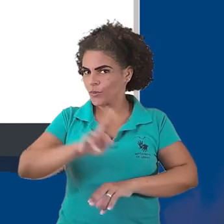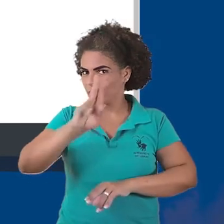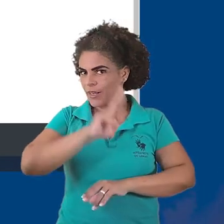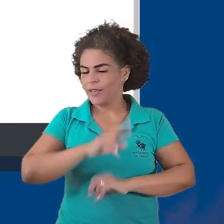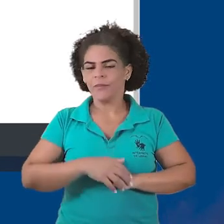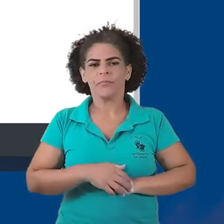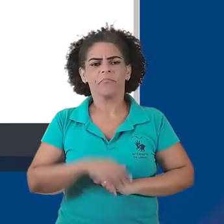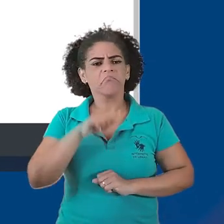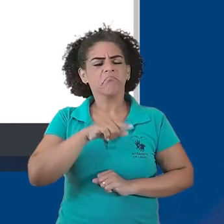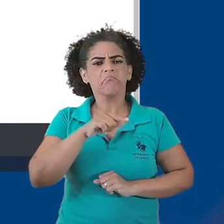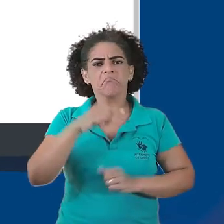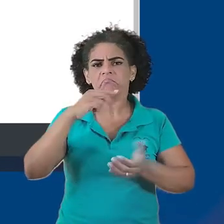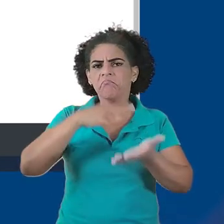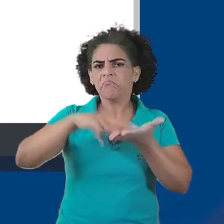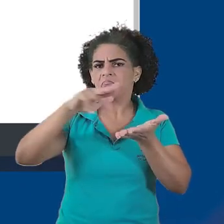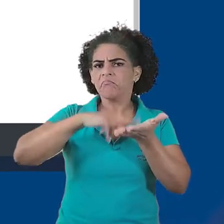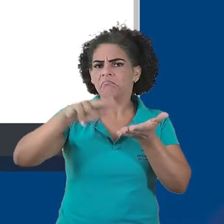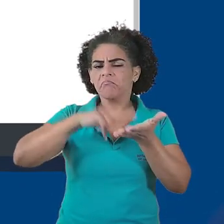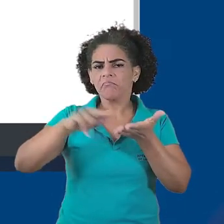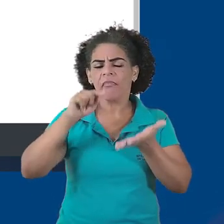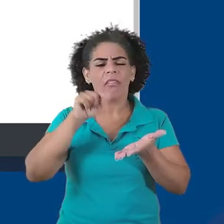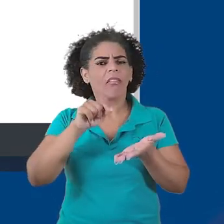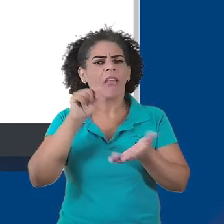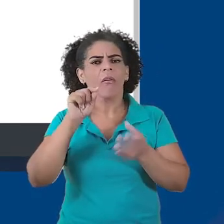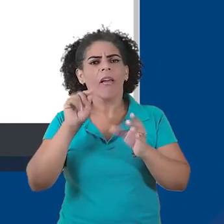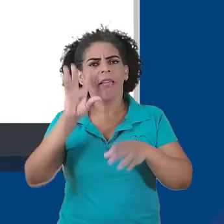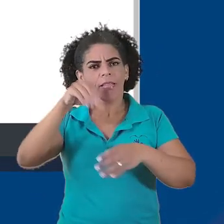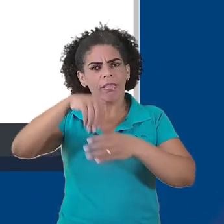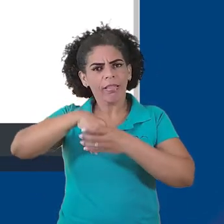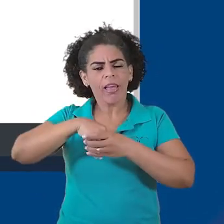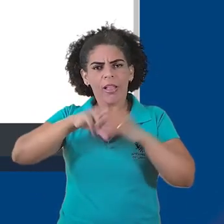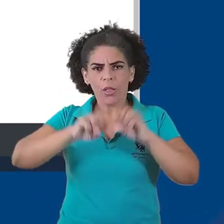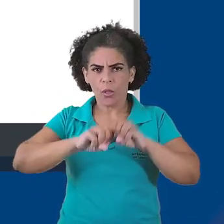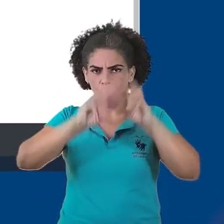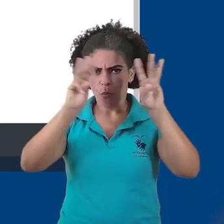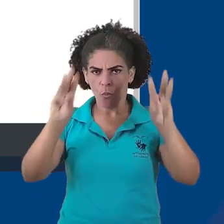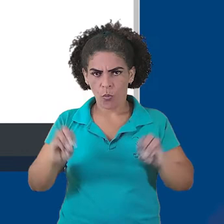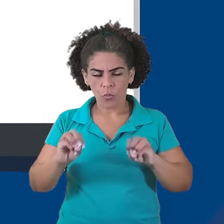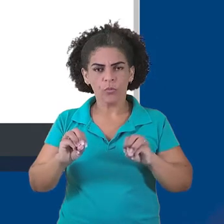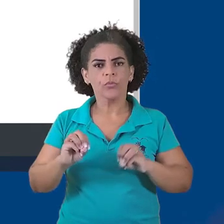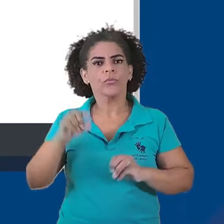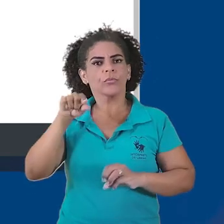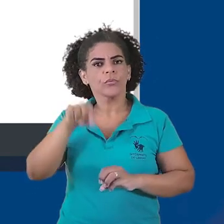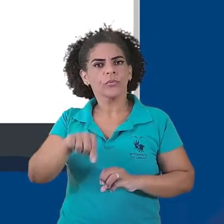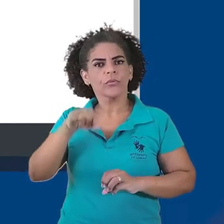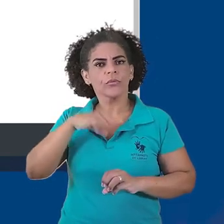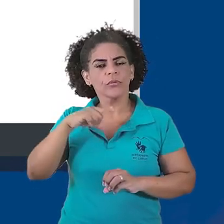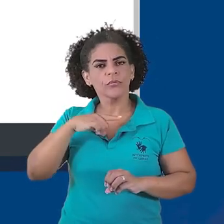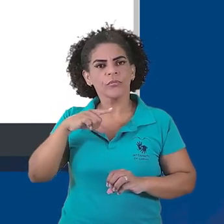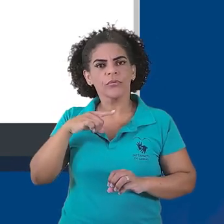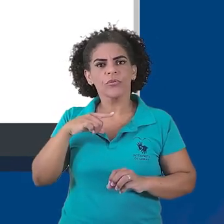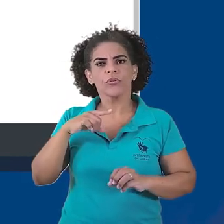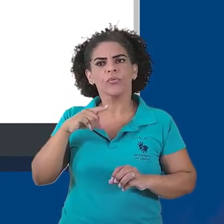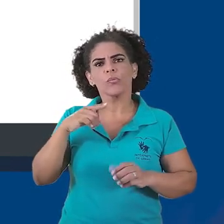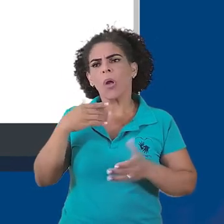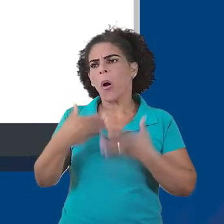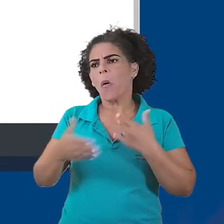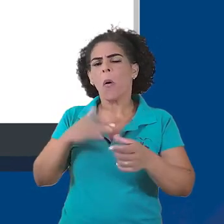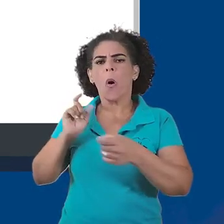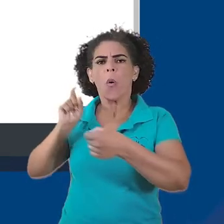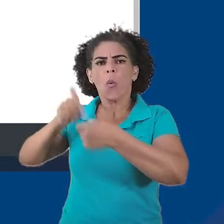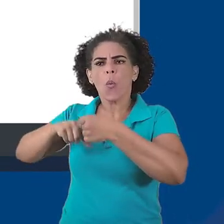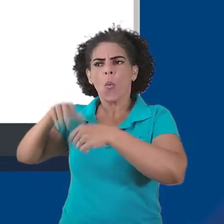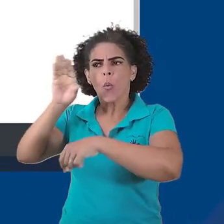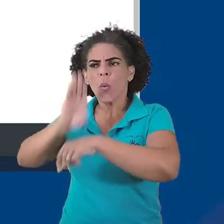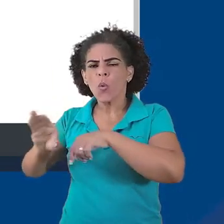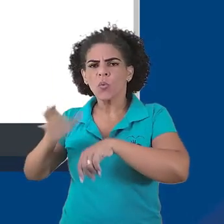mensagem o painel de mensagens ele é um recurso da plataforma mas não é nesse não é ligado necessariamente à um